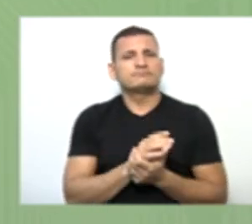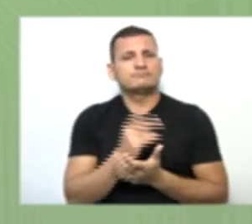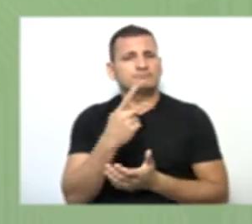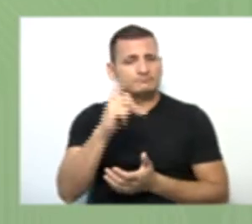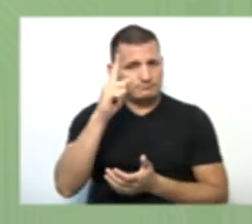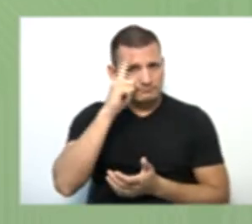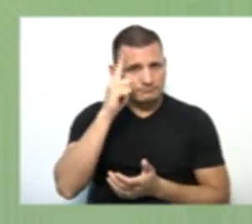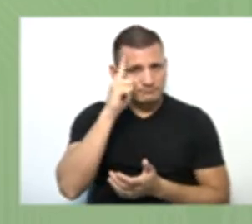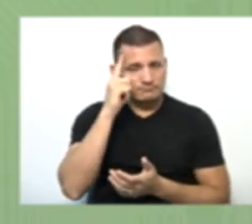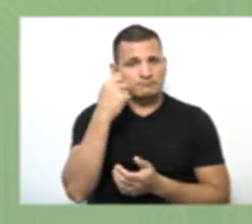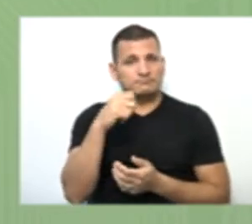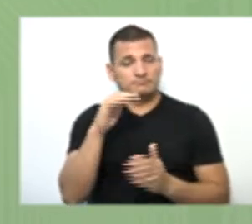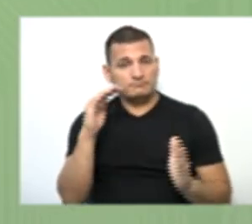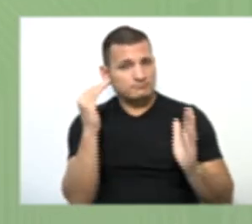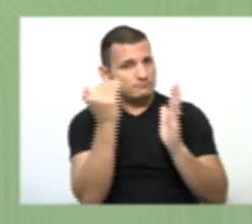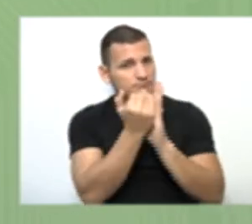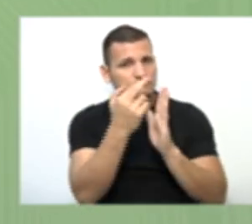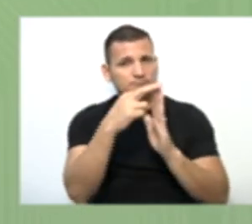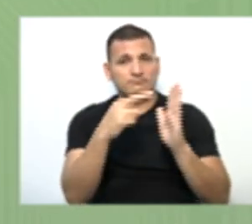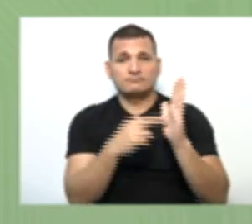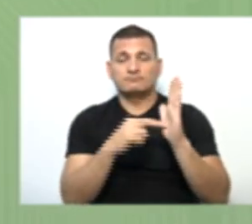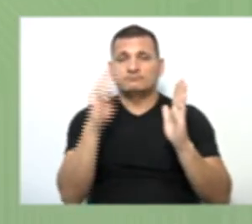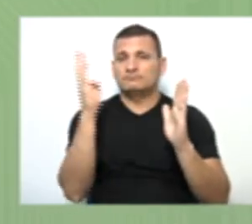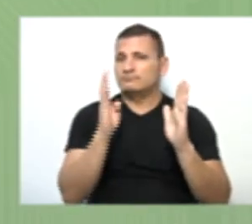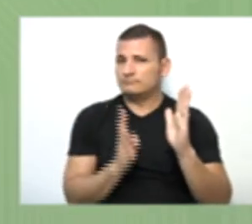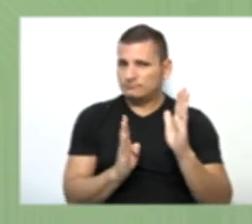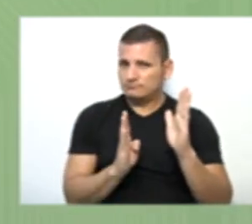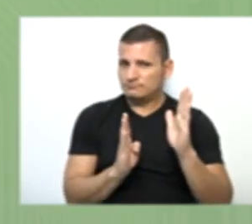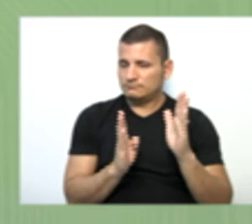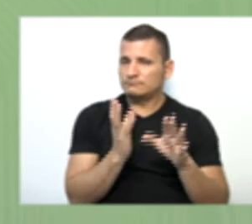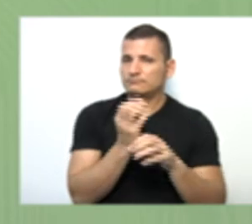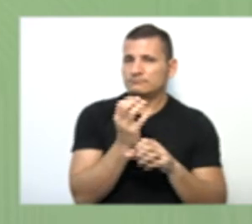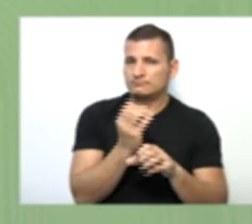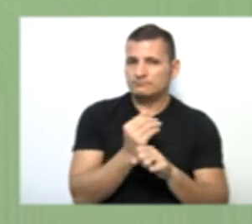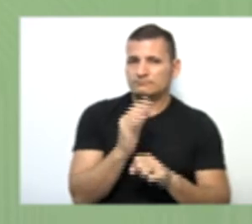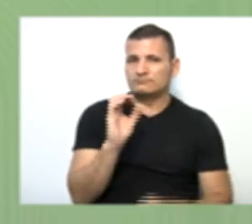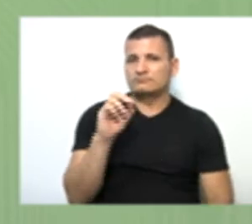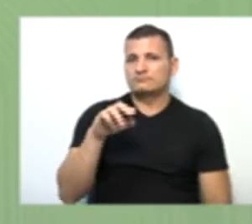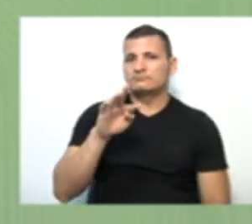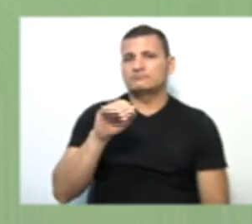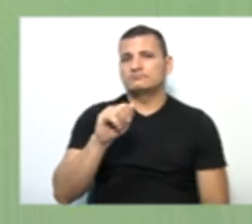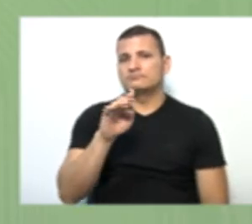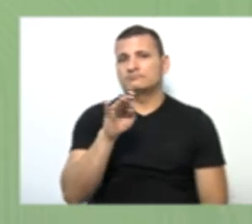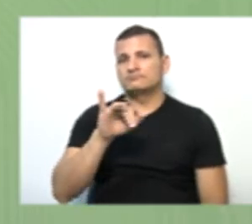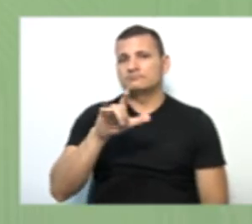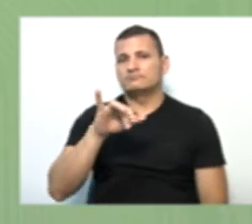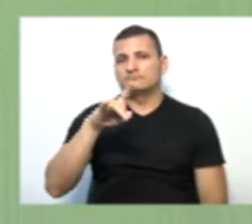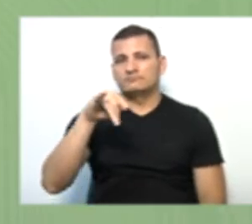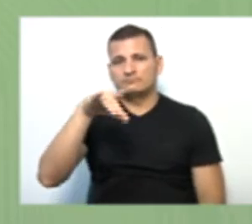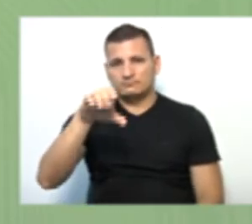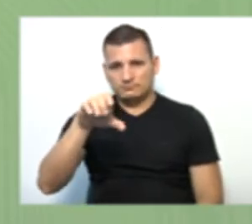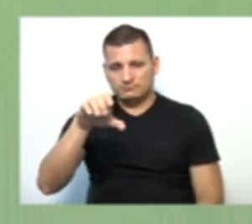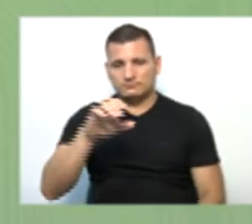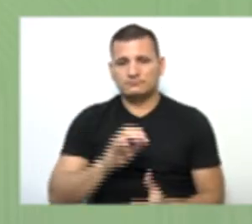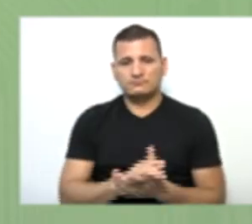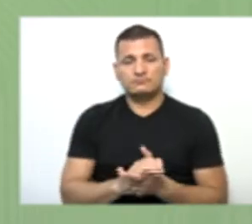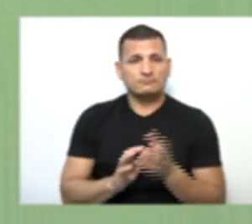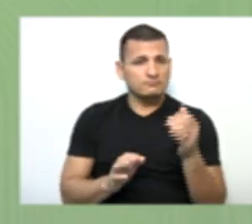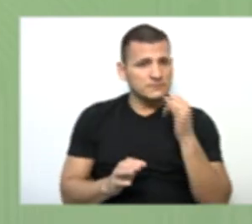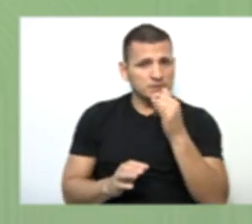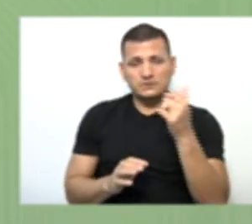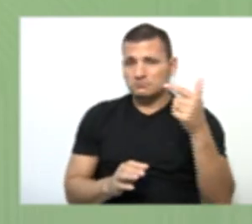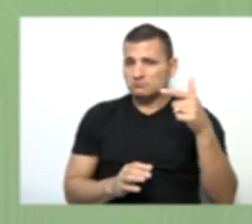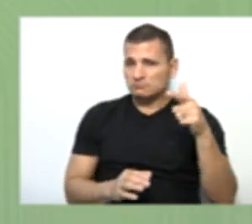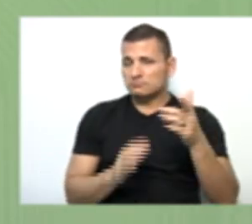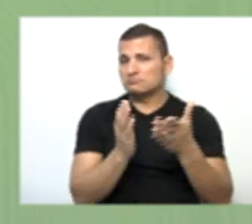devendo obedecer normas brasileiras de contabilidade. A inexistência do livro diário, então,